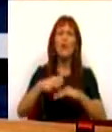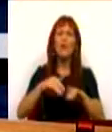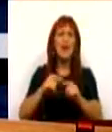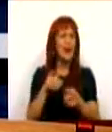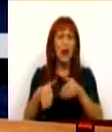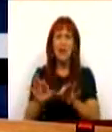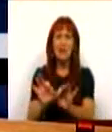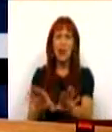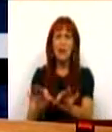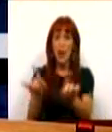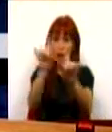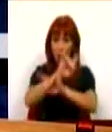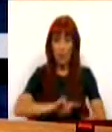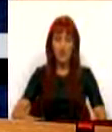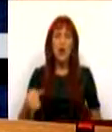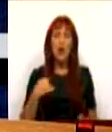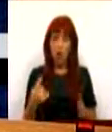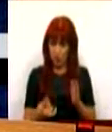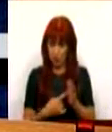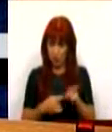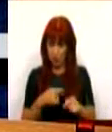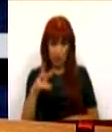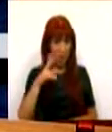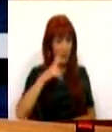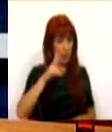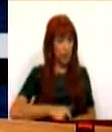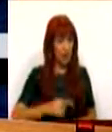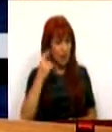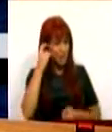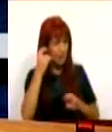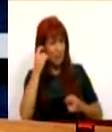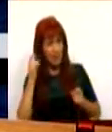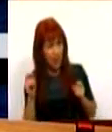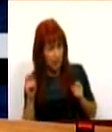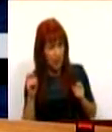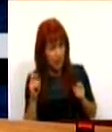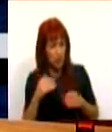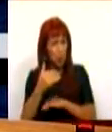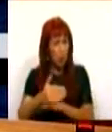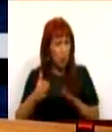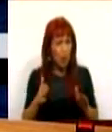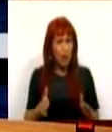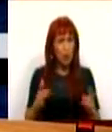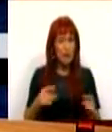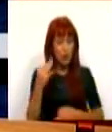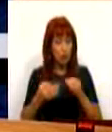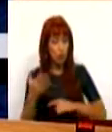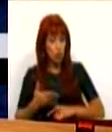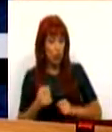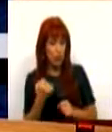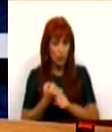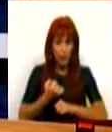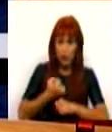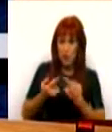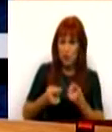mesmo caminho. E nós precisávamos, em Portugal, de ponderar o enquadramento jurídico,